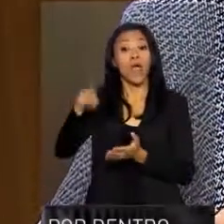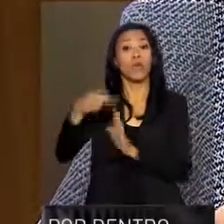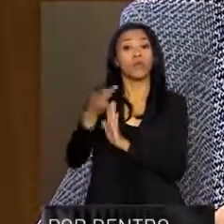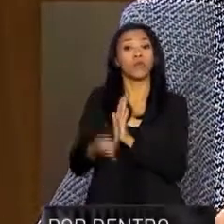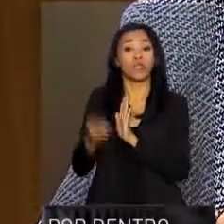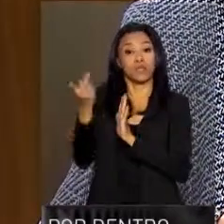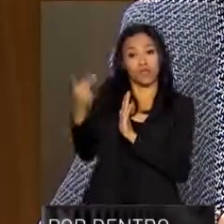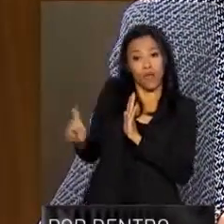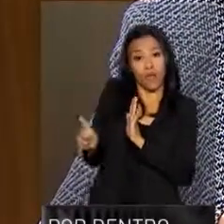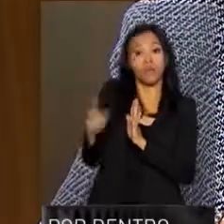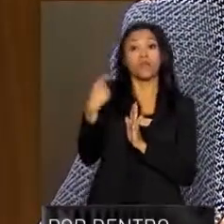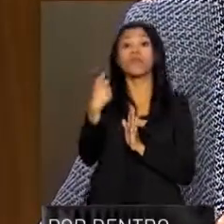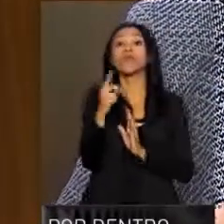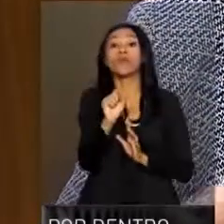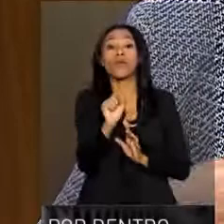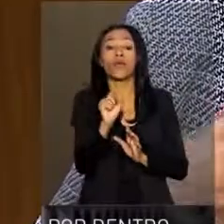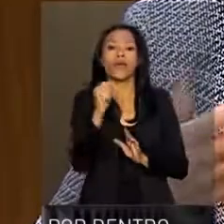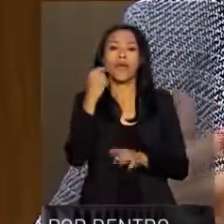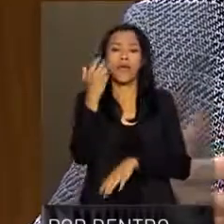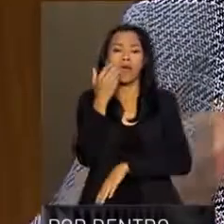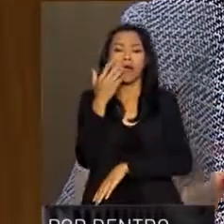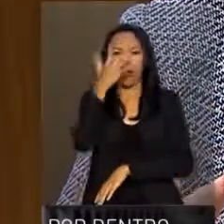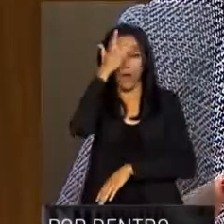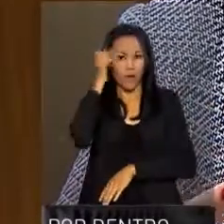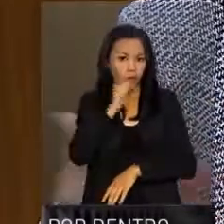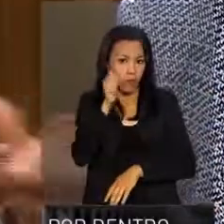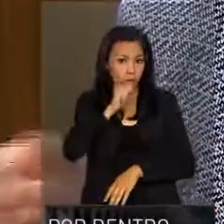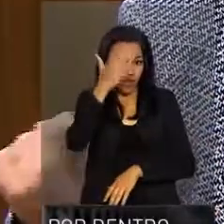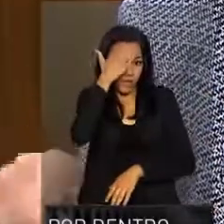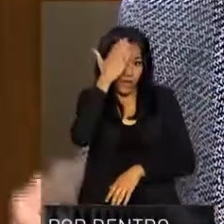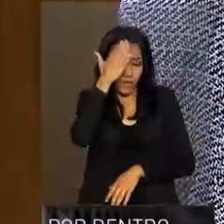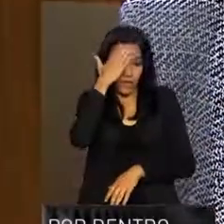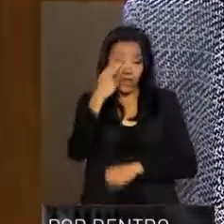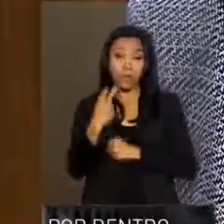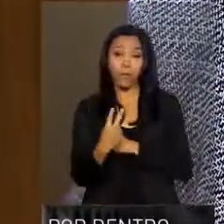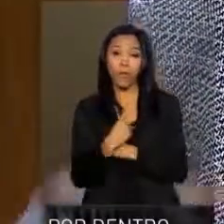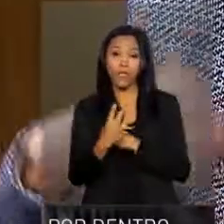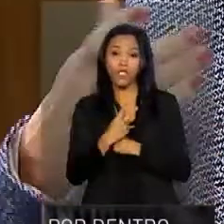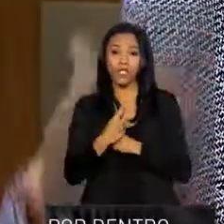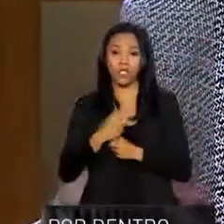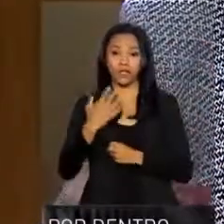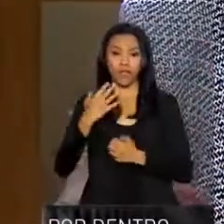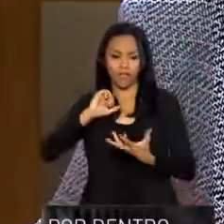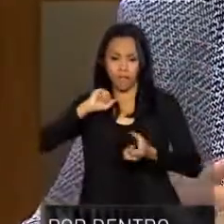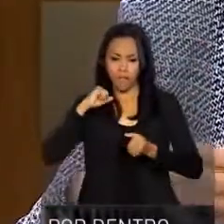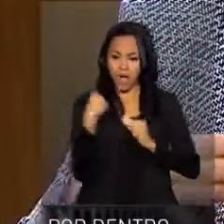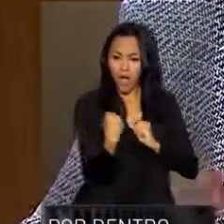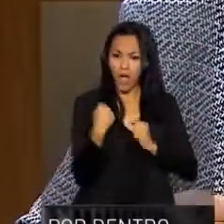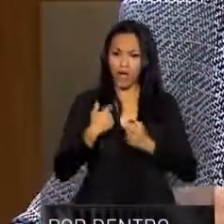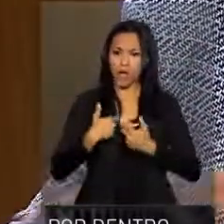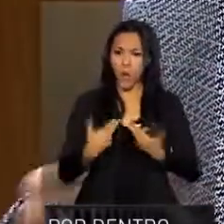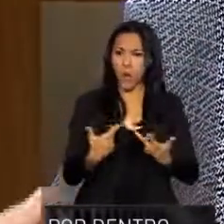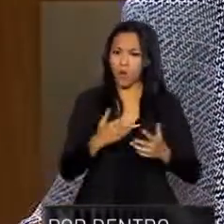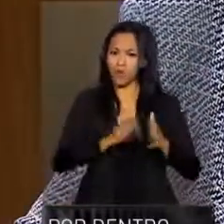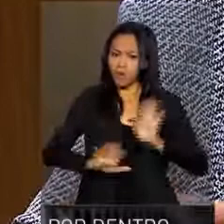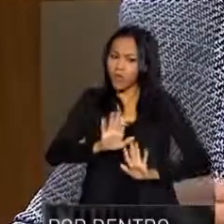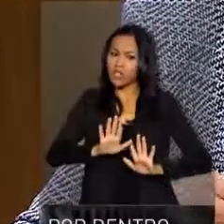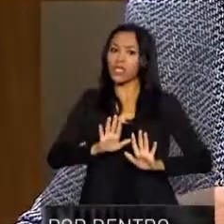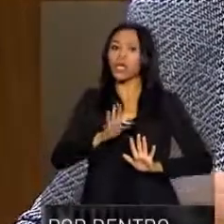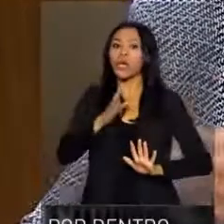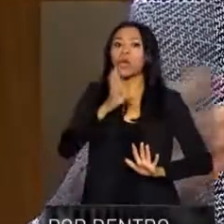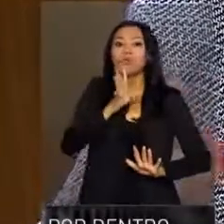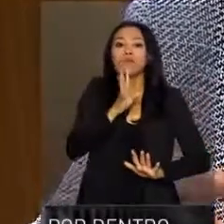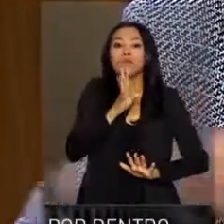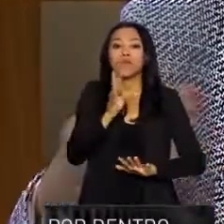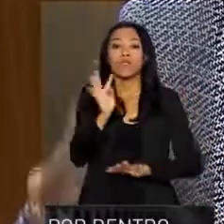defesa pessoal dessa mulher pra que ela tem ali onde falha tudo aí ela pode venha ter pelo menos as técnicas necessárias